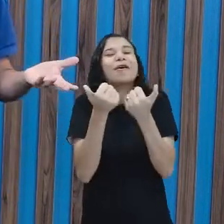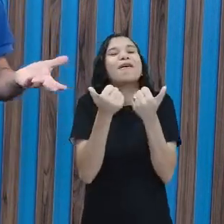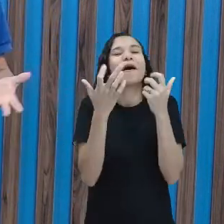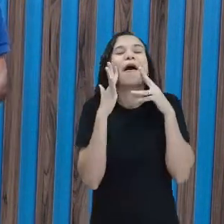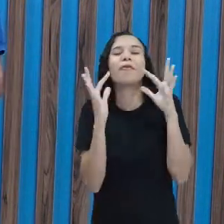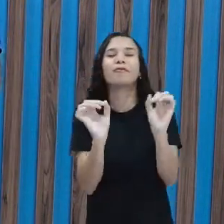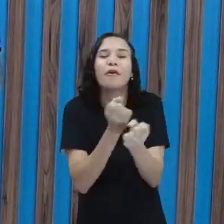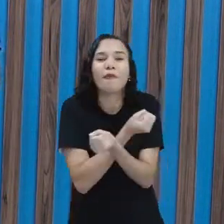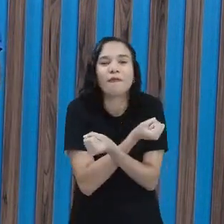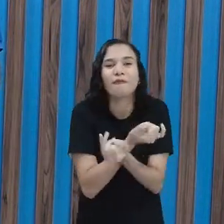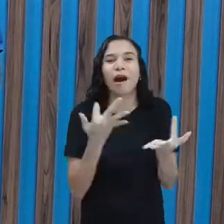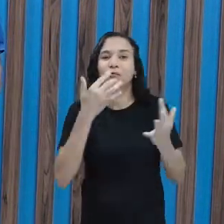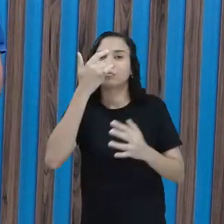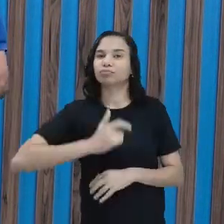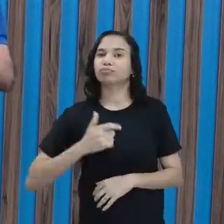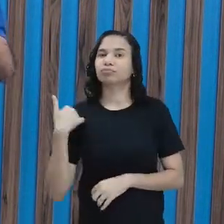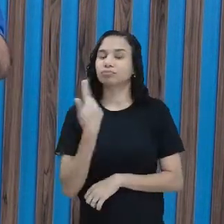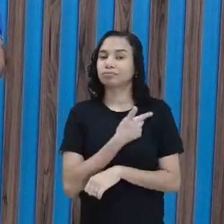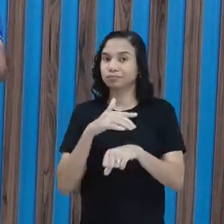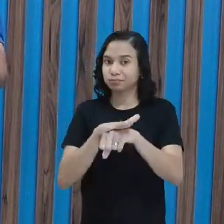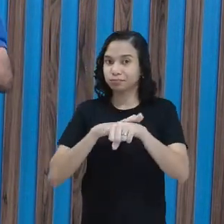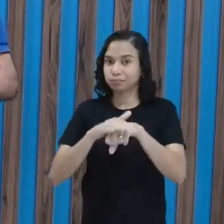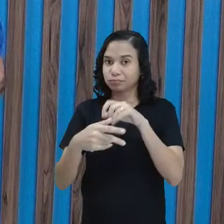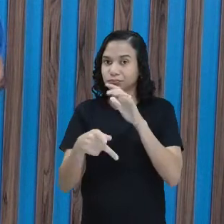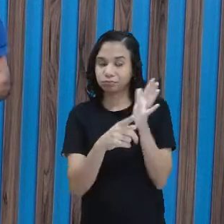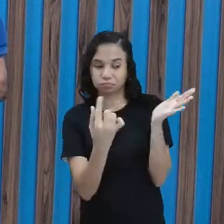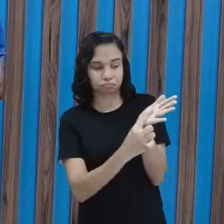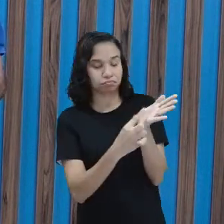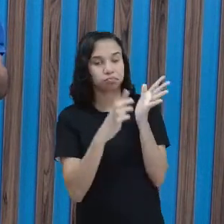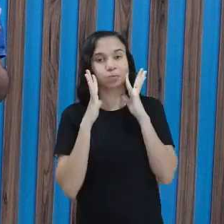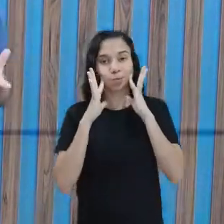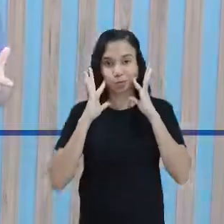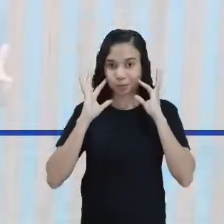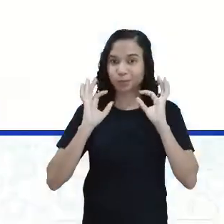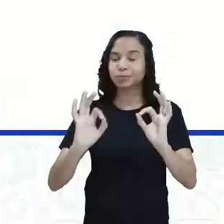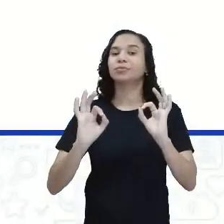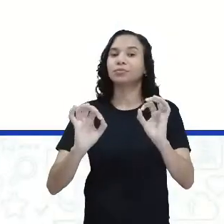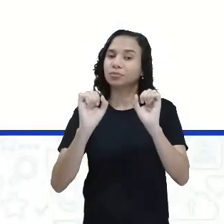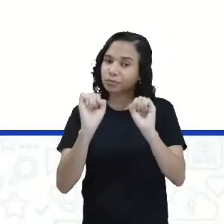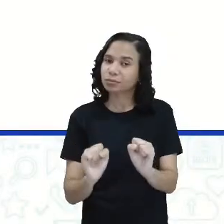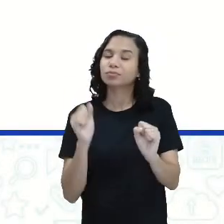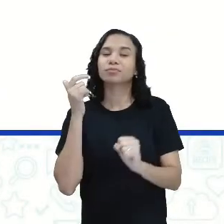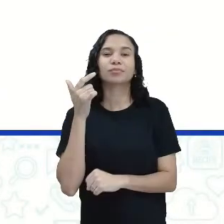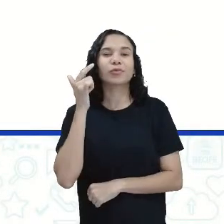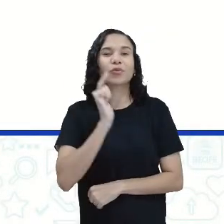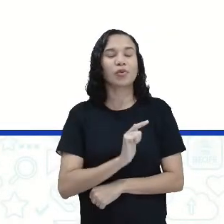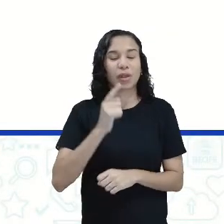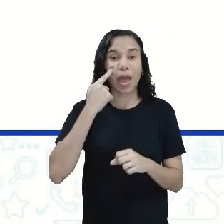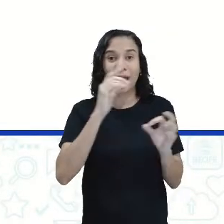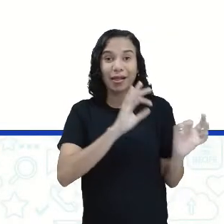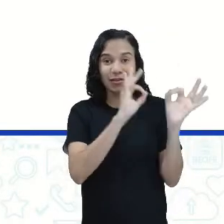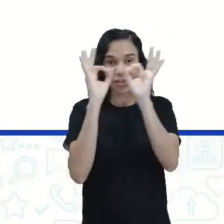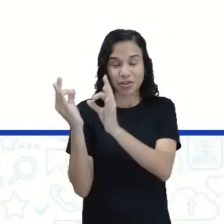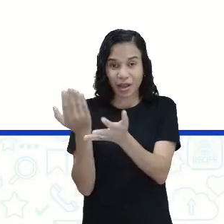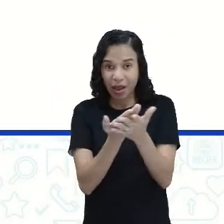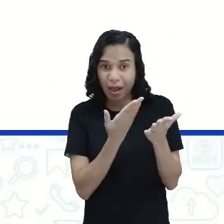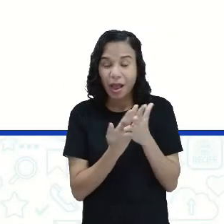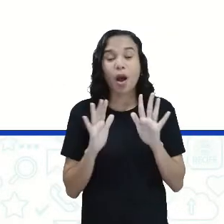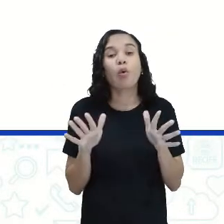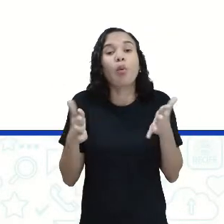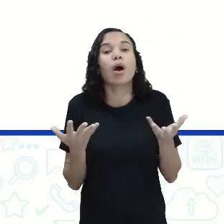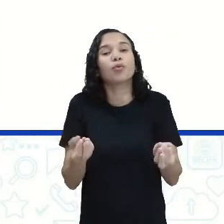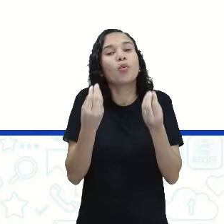várias maneiras de você conversar com o Ricardinho. Esse aplicativo é show de bola, então você pode conseguir aí assistir as aulas